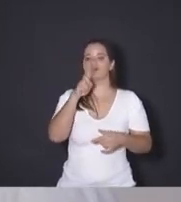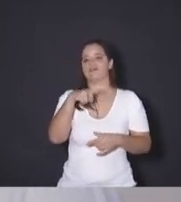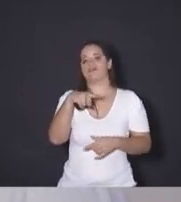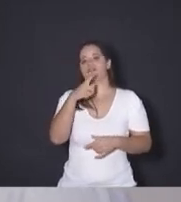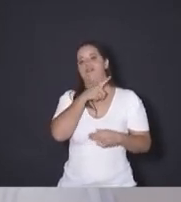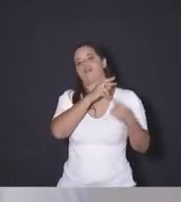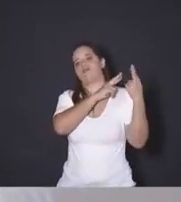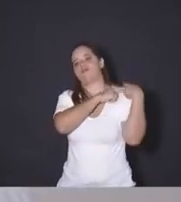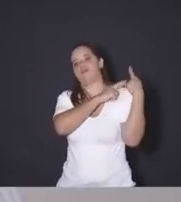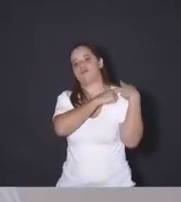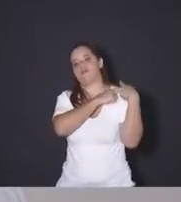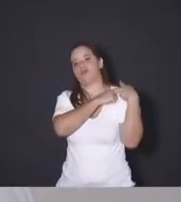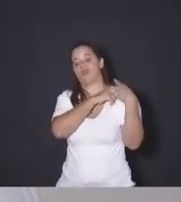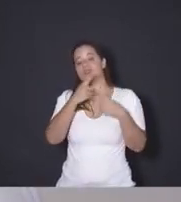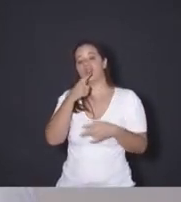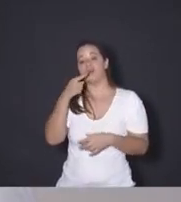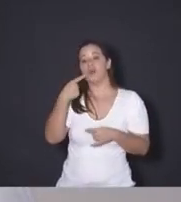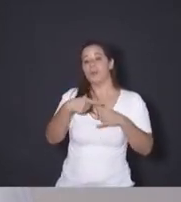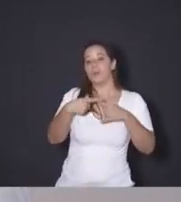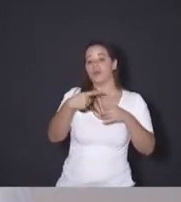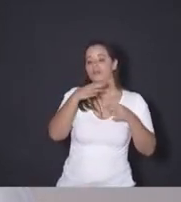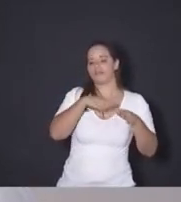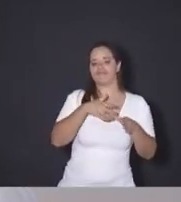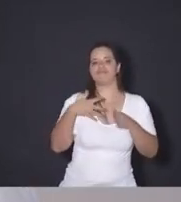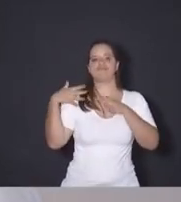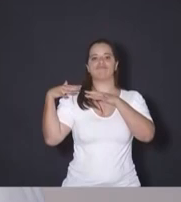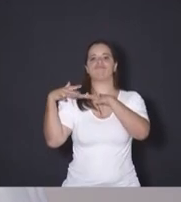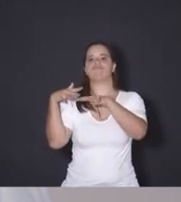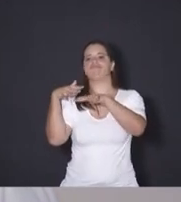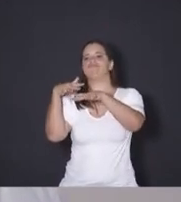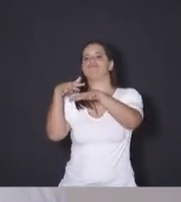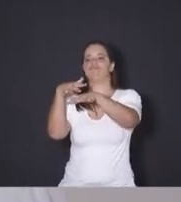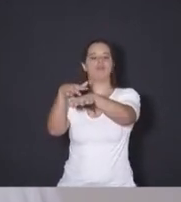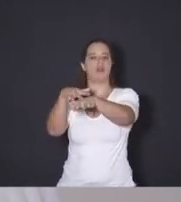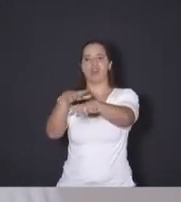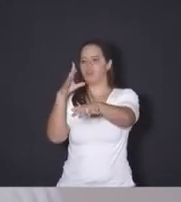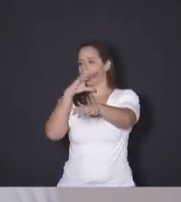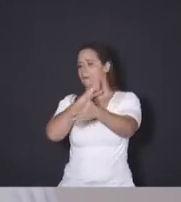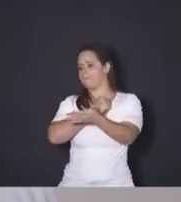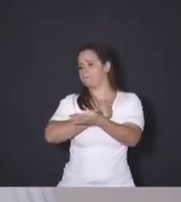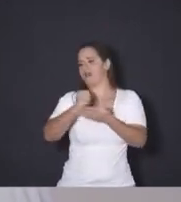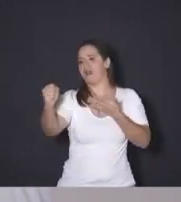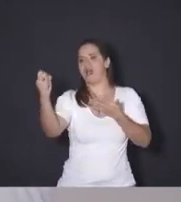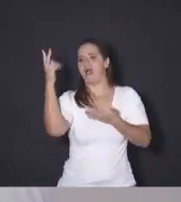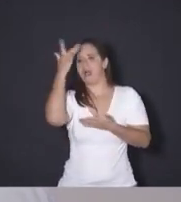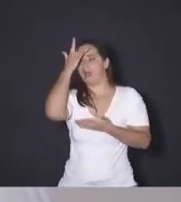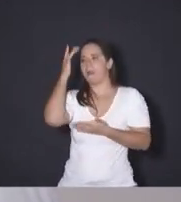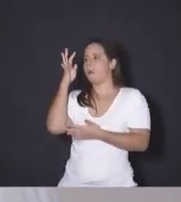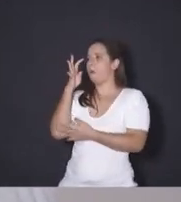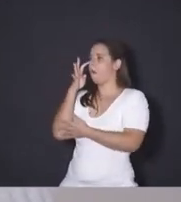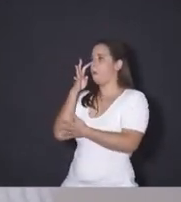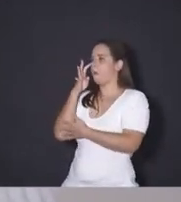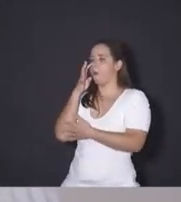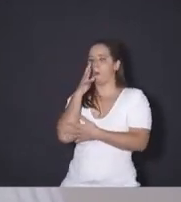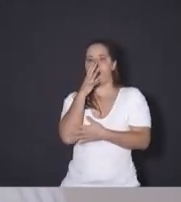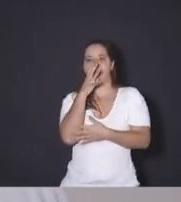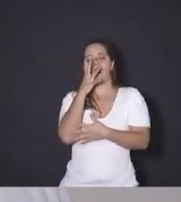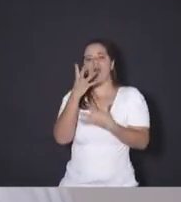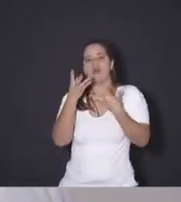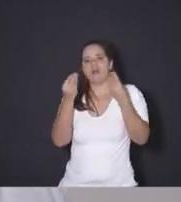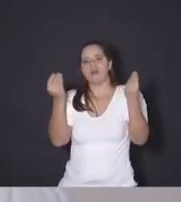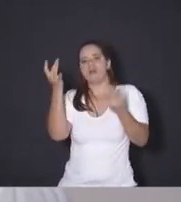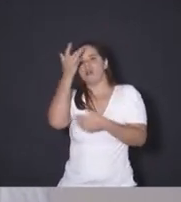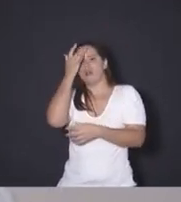entende quando ele passa não é apenas um bloco que passou e um monte de gente olhando tem muita gente observando